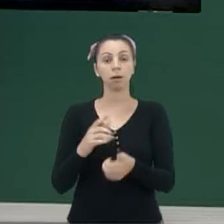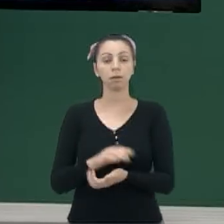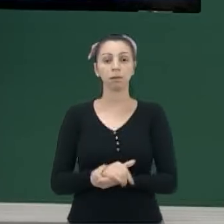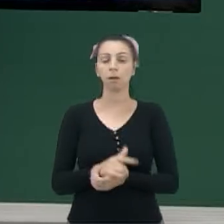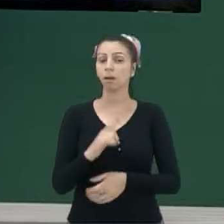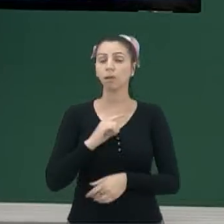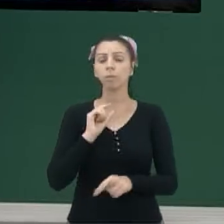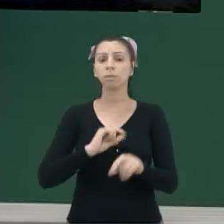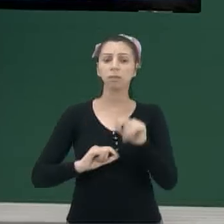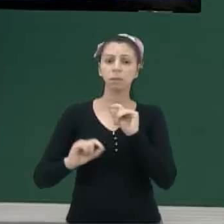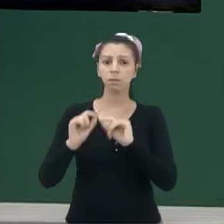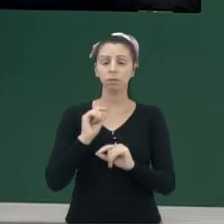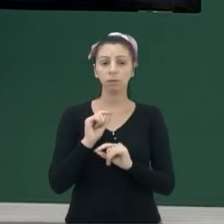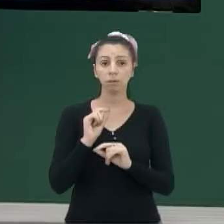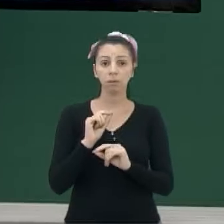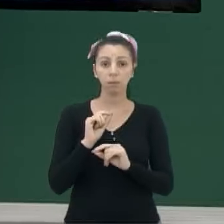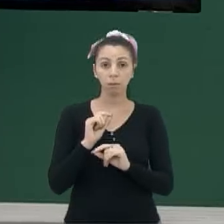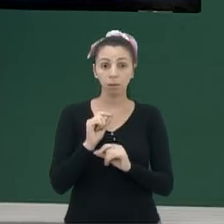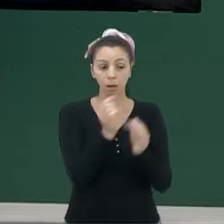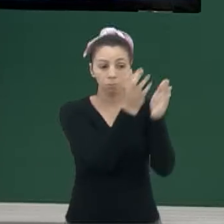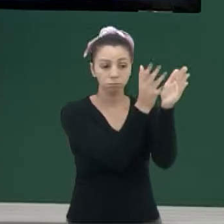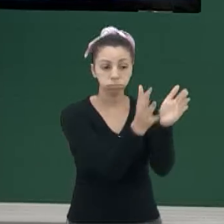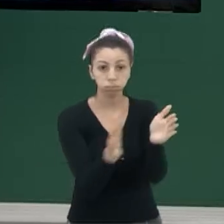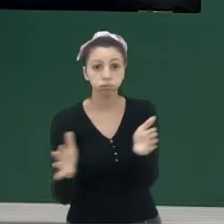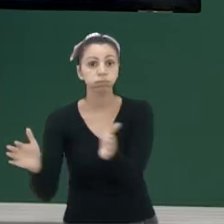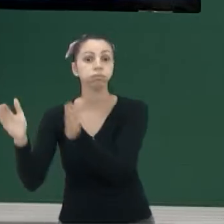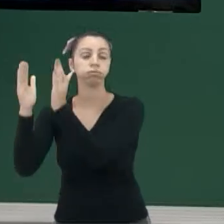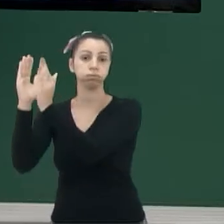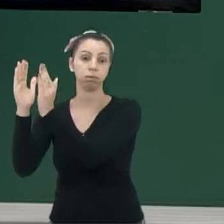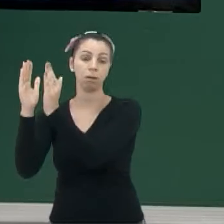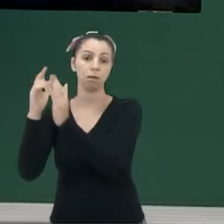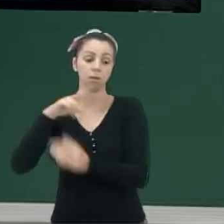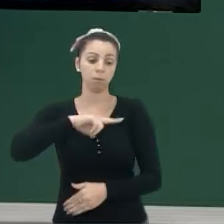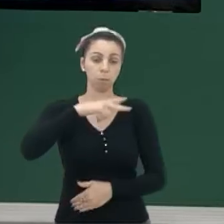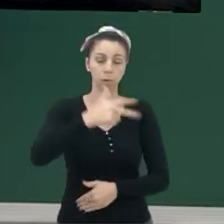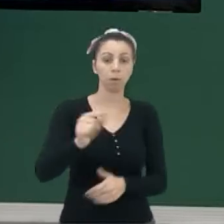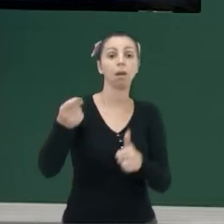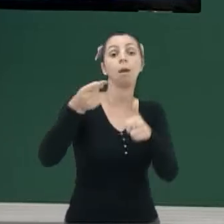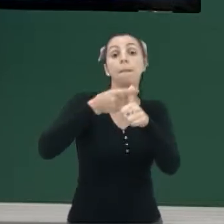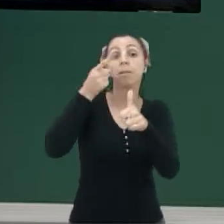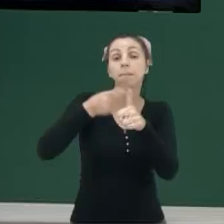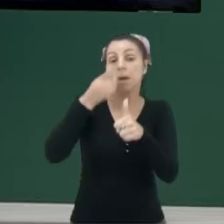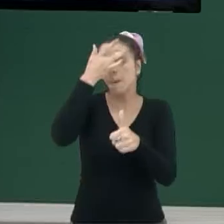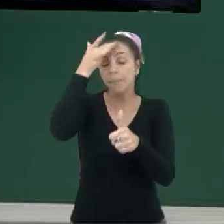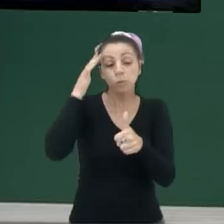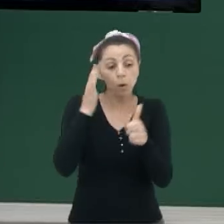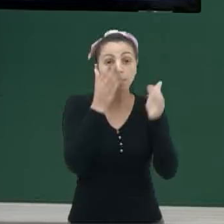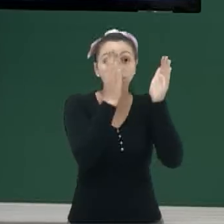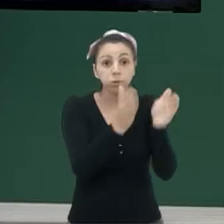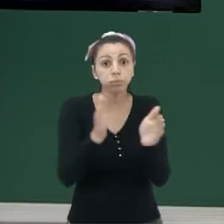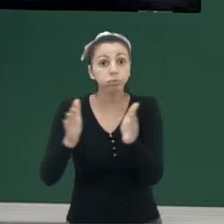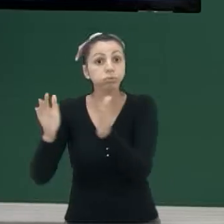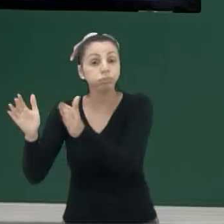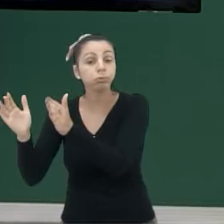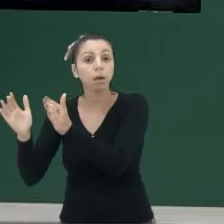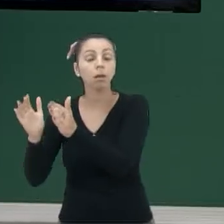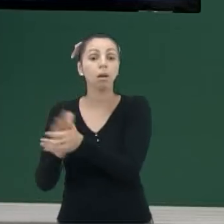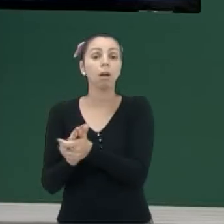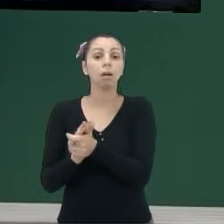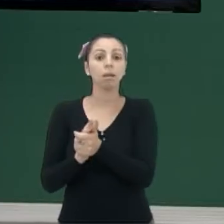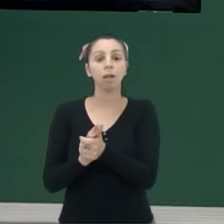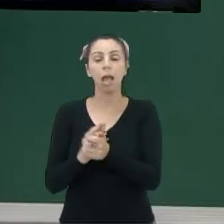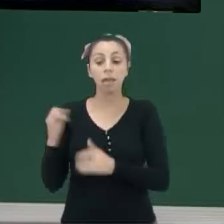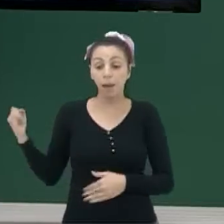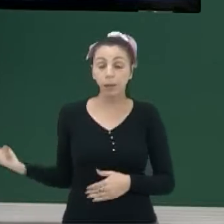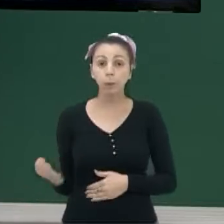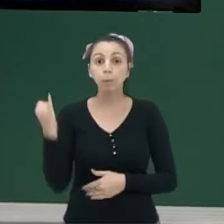ver justamente isso, né? A cronologia de Portugal, o pioneirismo de Portugal e a importância de Portugal como mestre dos mares,